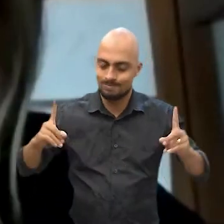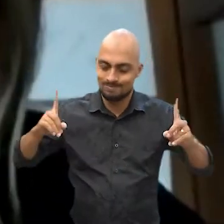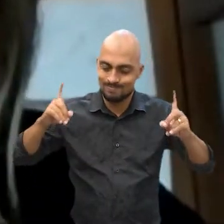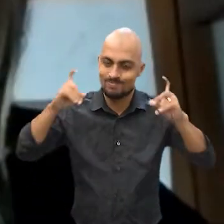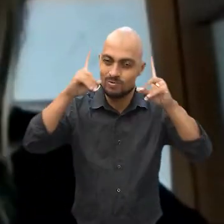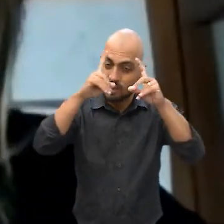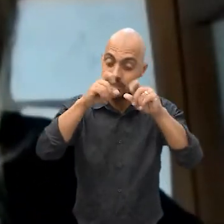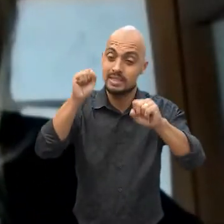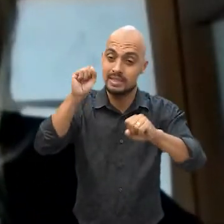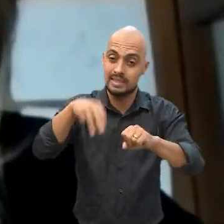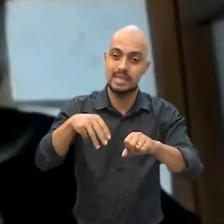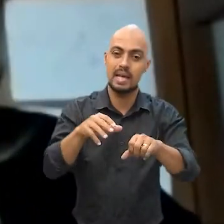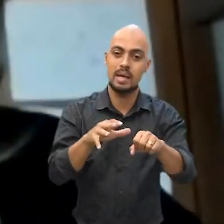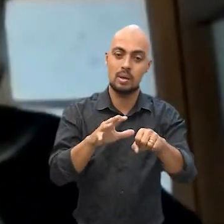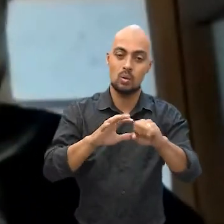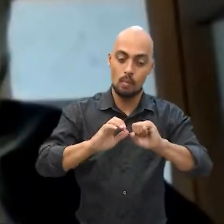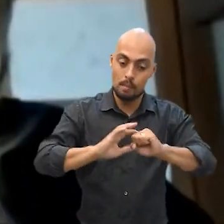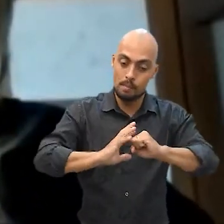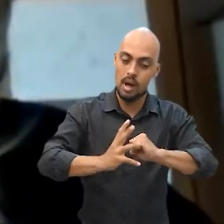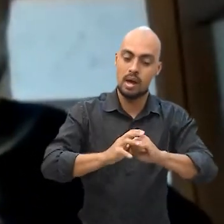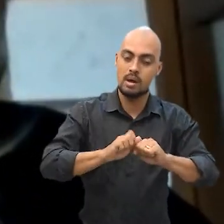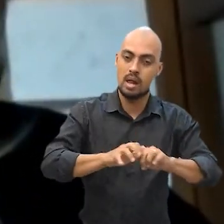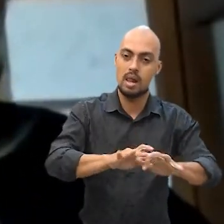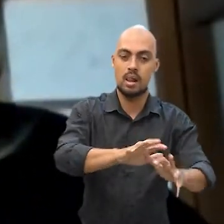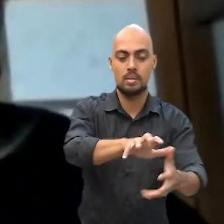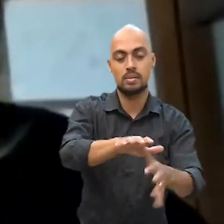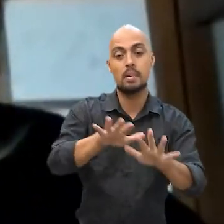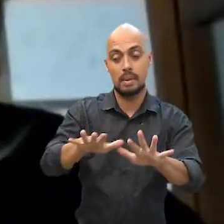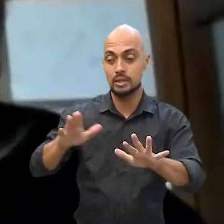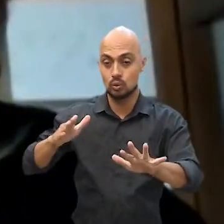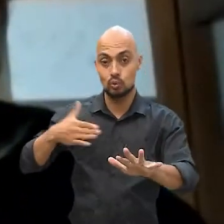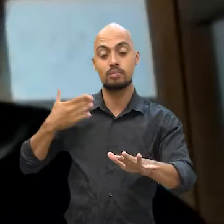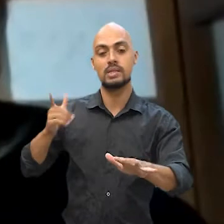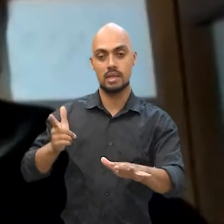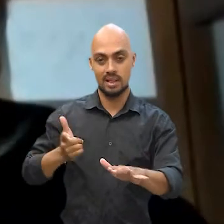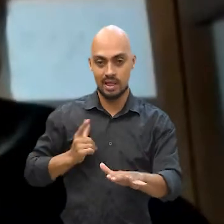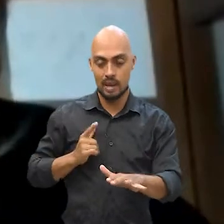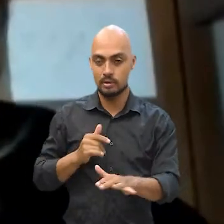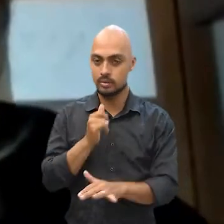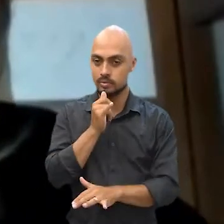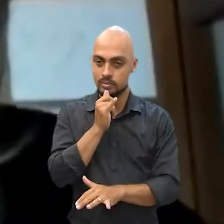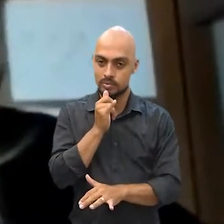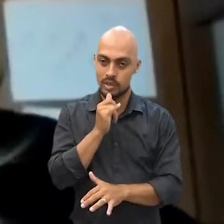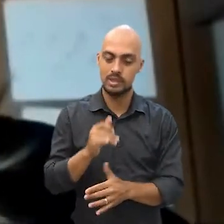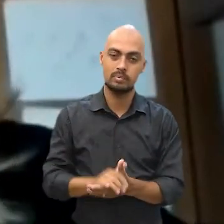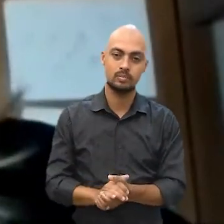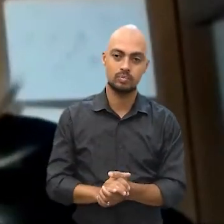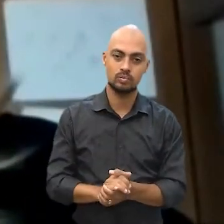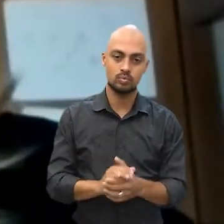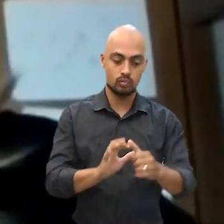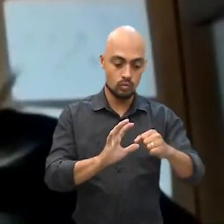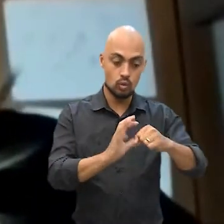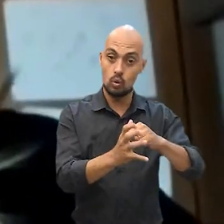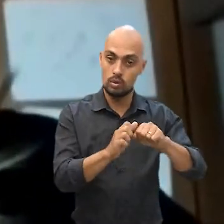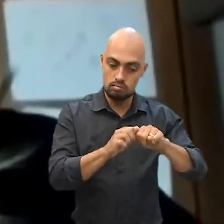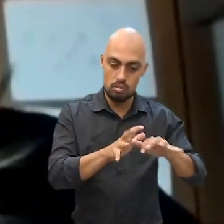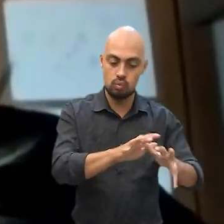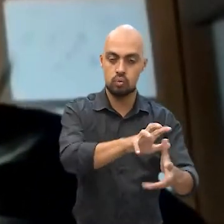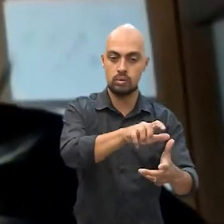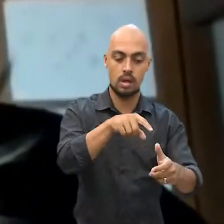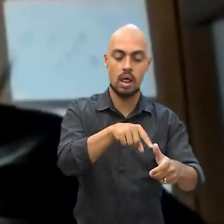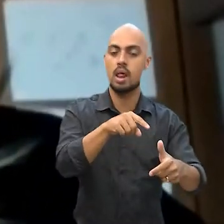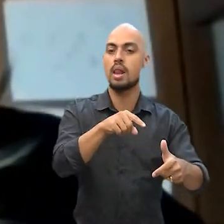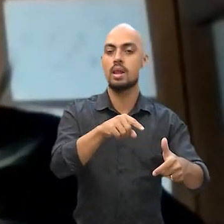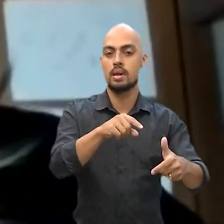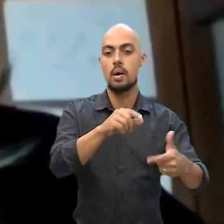pandemia, apesar da gente ter várias surpresas também, né? Eu acho que a pandemia trouxe uma foto,